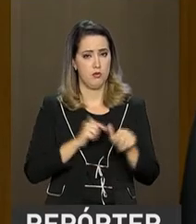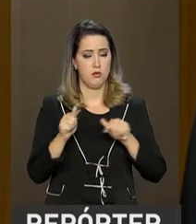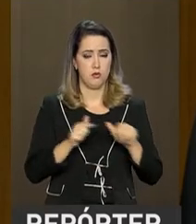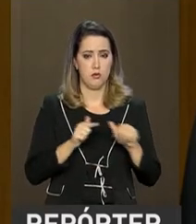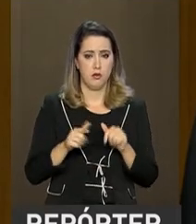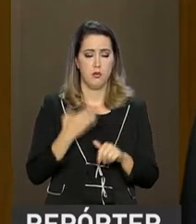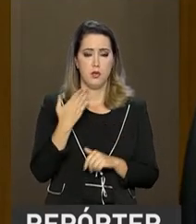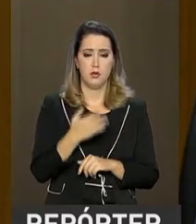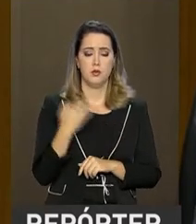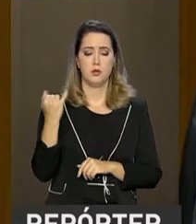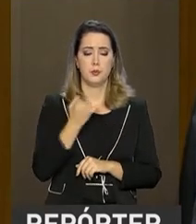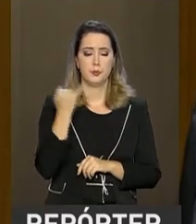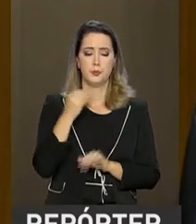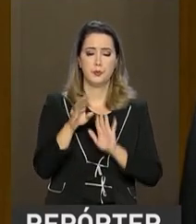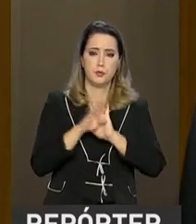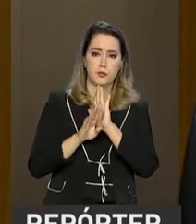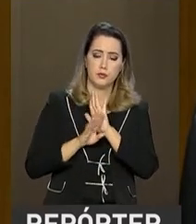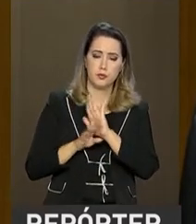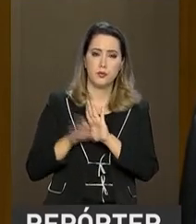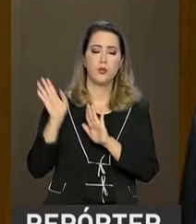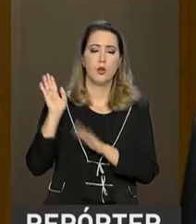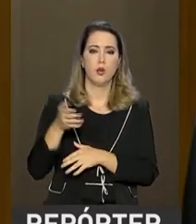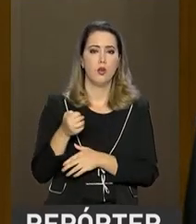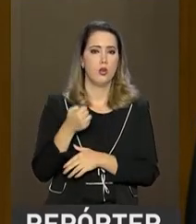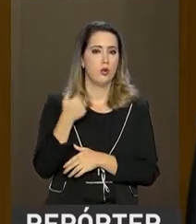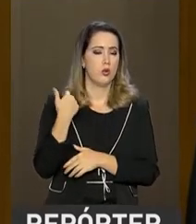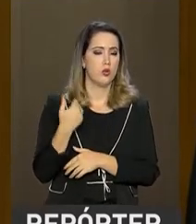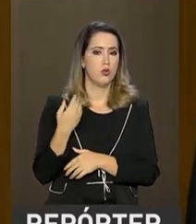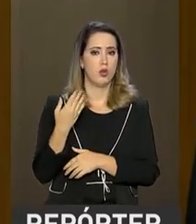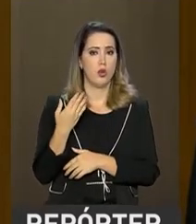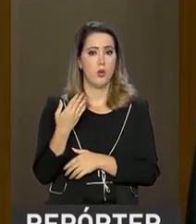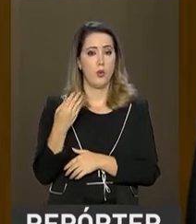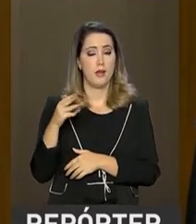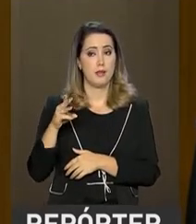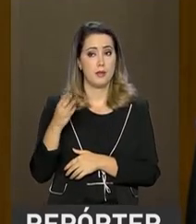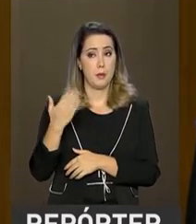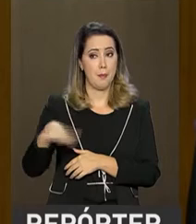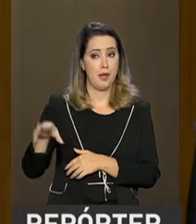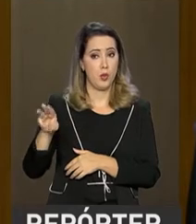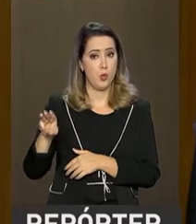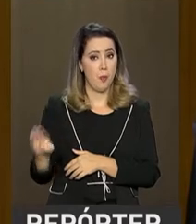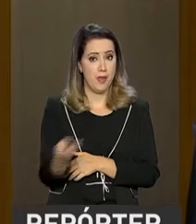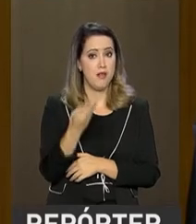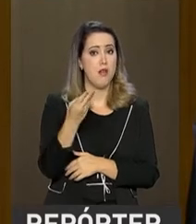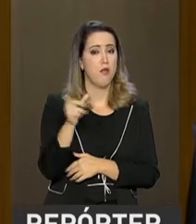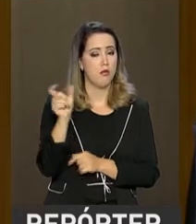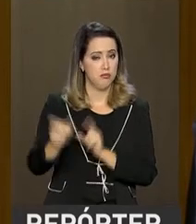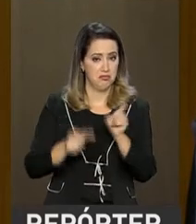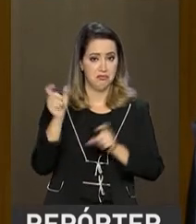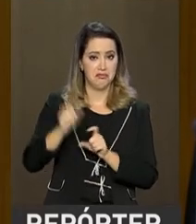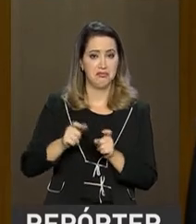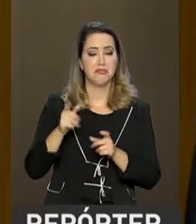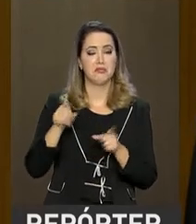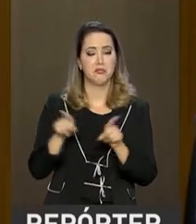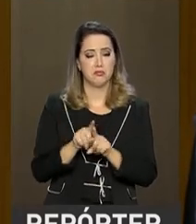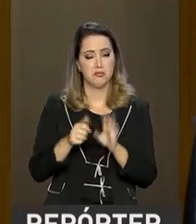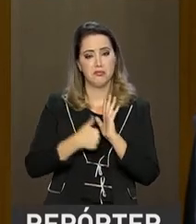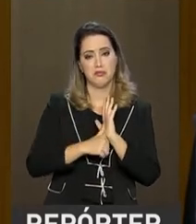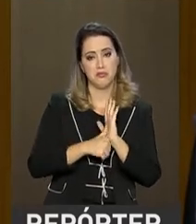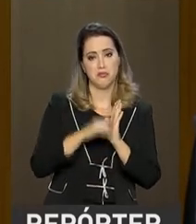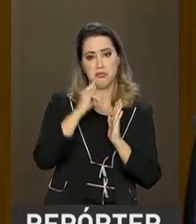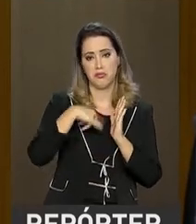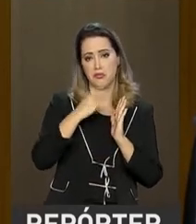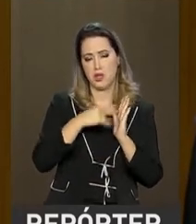desse valioso programa já são quase meio milhão de jovens atendidos diretamente pela identidade jovem